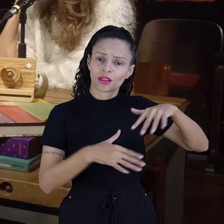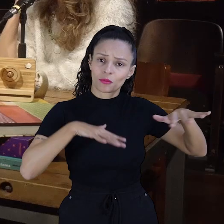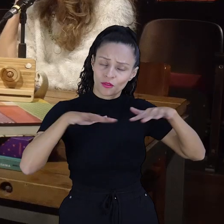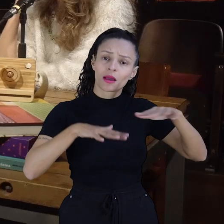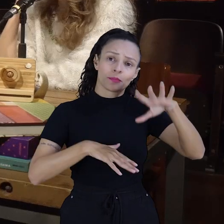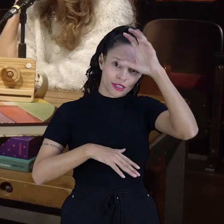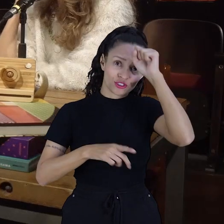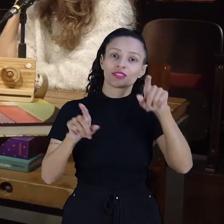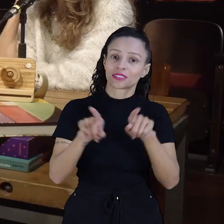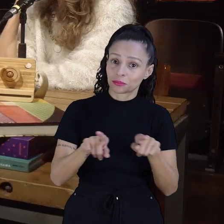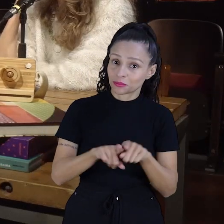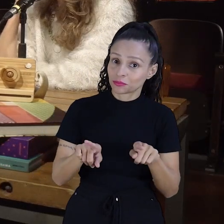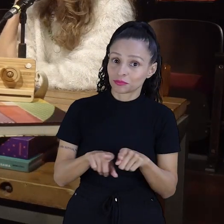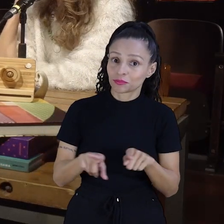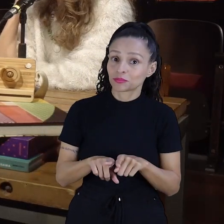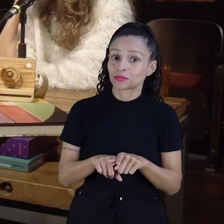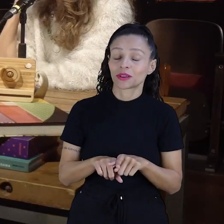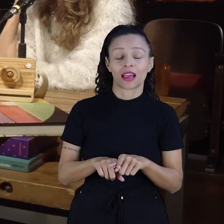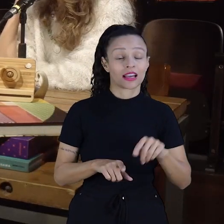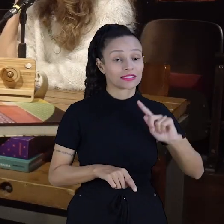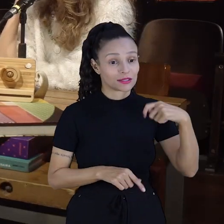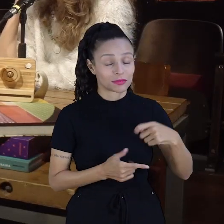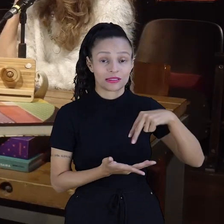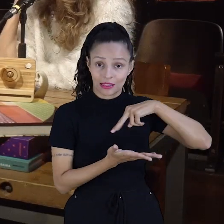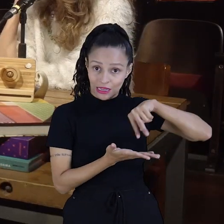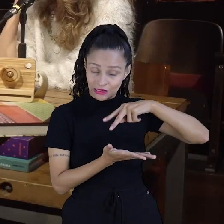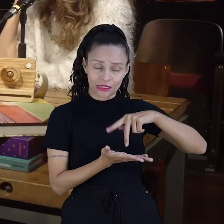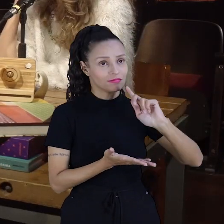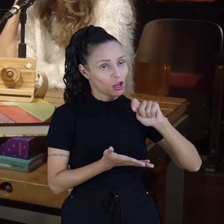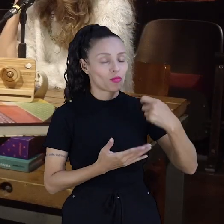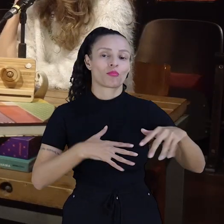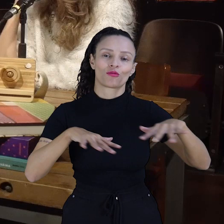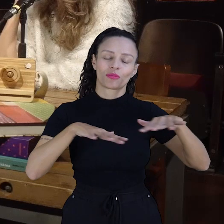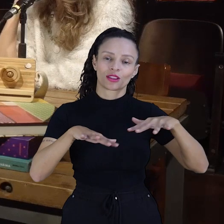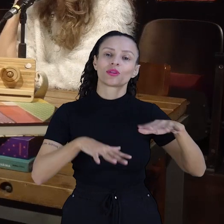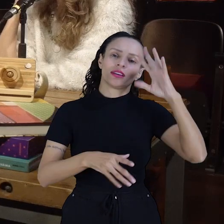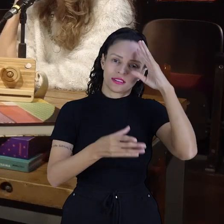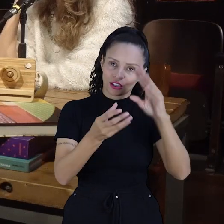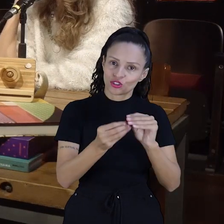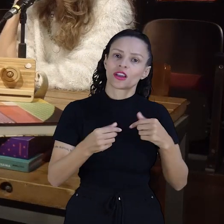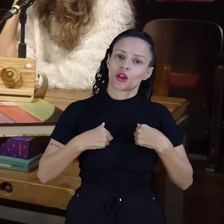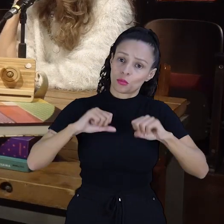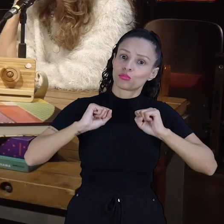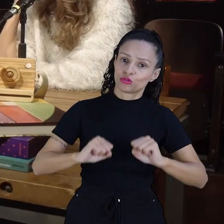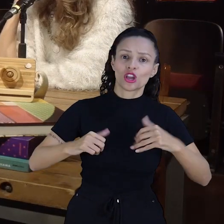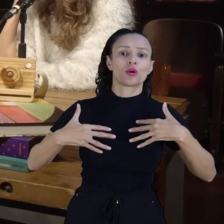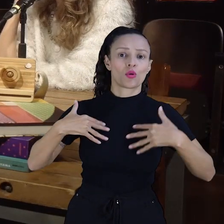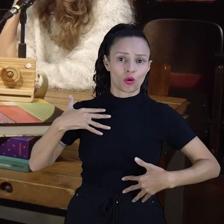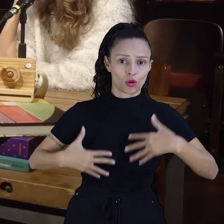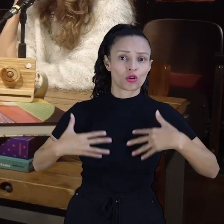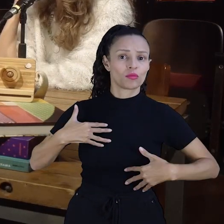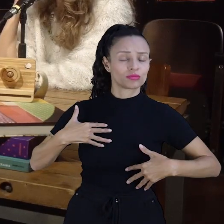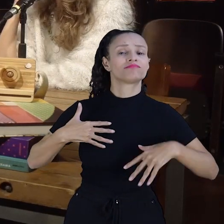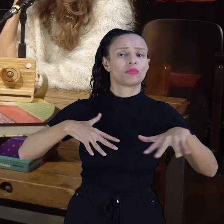do movimento, né? Que eu aprendi também, gente, a não chamar só de dança, chamar de movimento. Entendi que eu também podia,